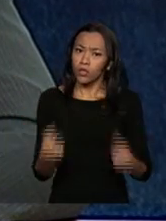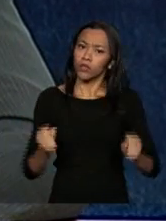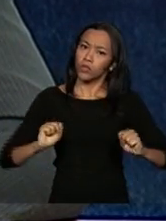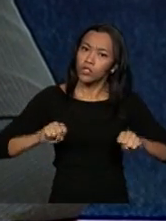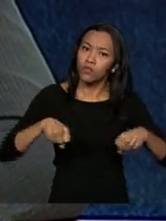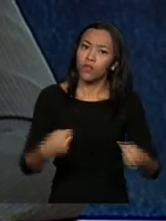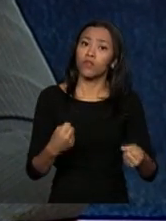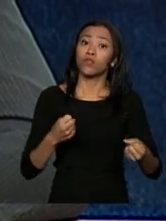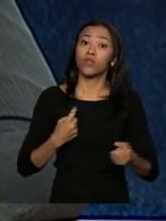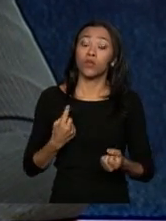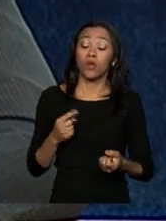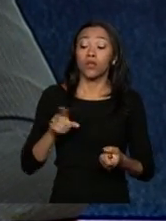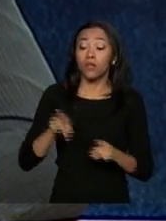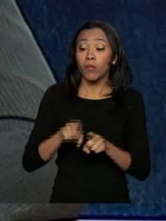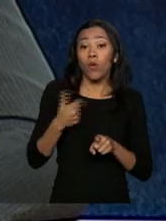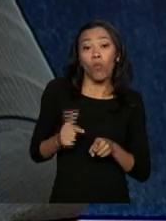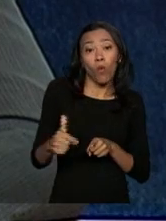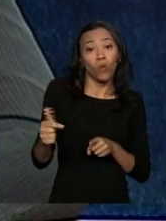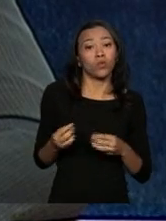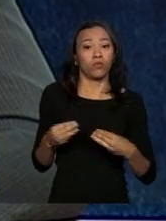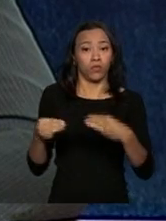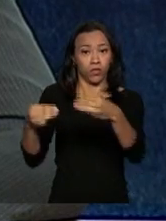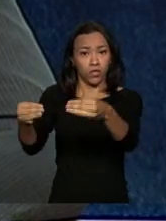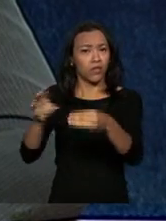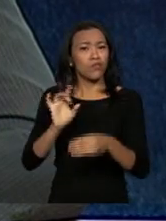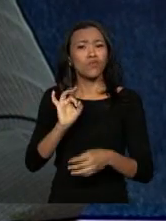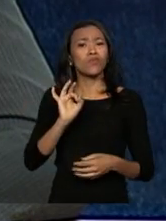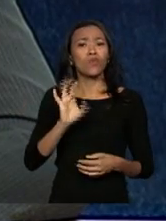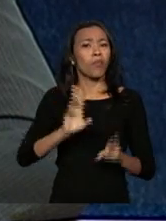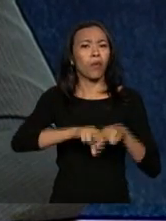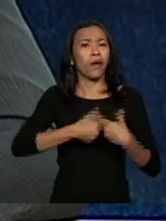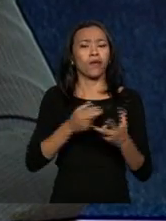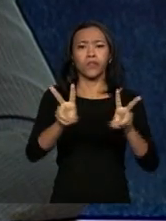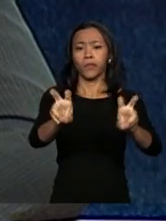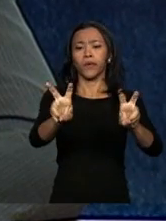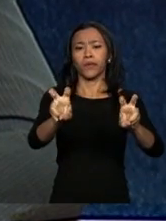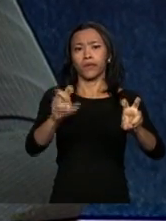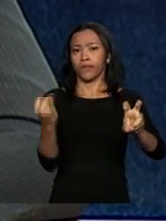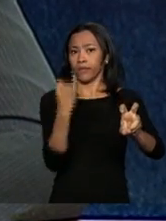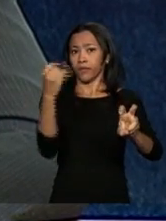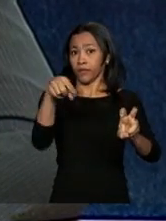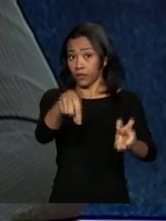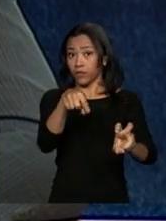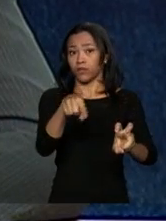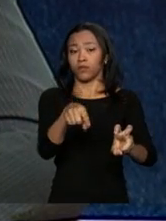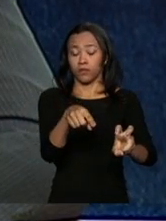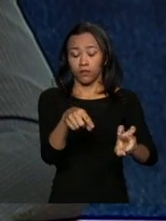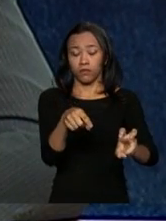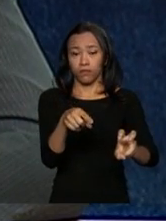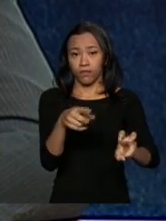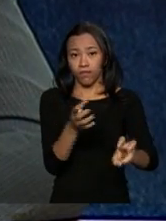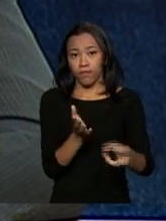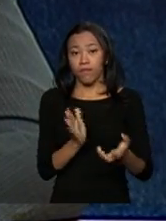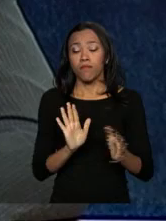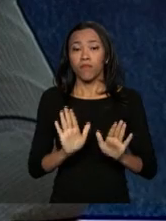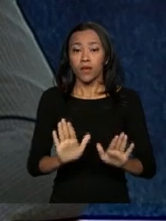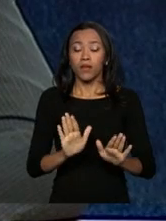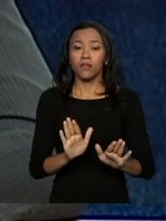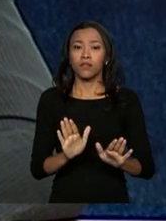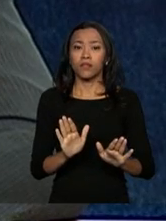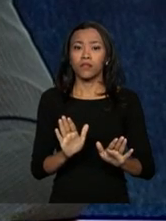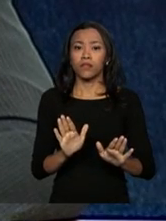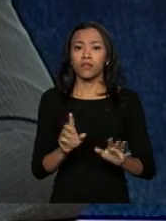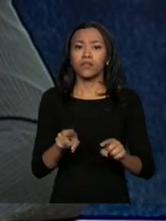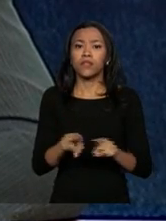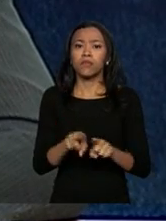Ministérios até não só pela importância eh do ponto de vista da da como é que se diz da